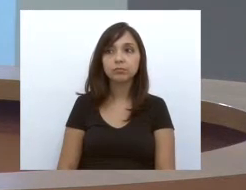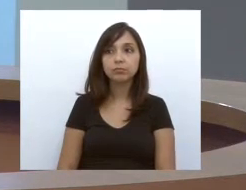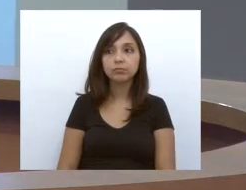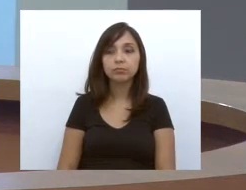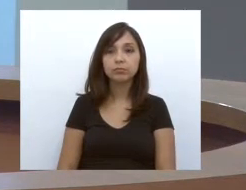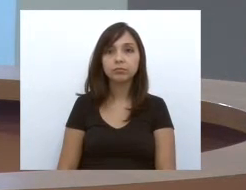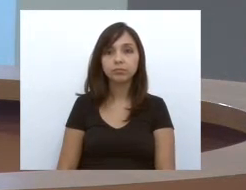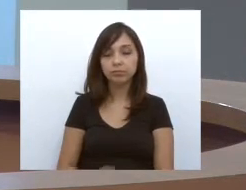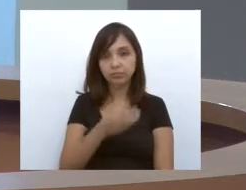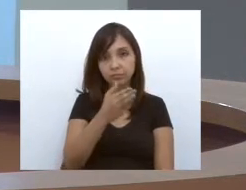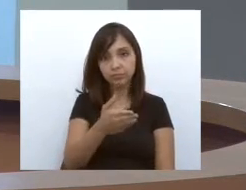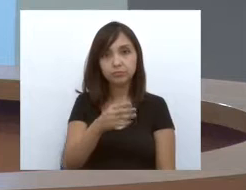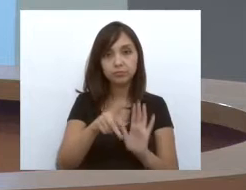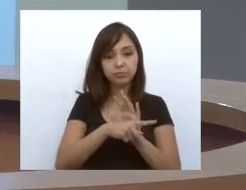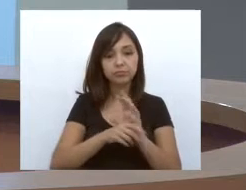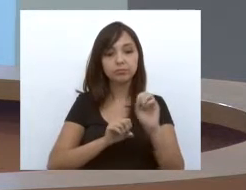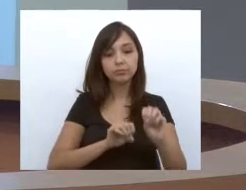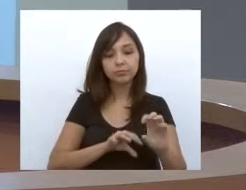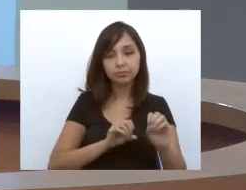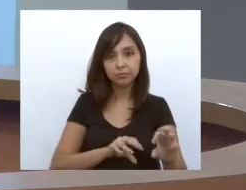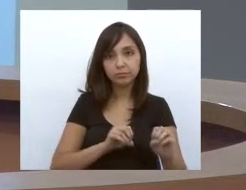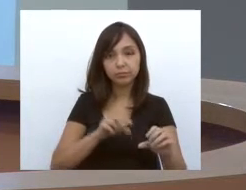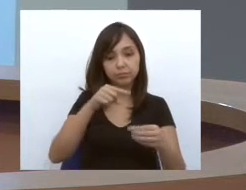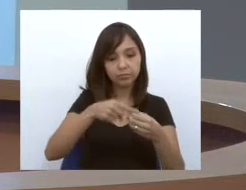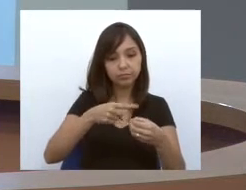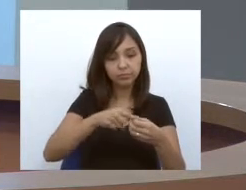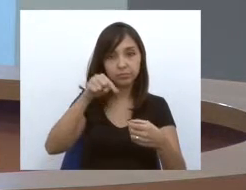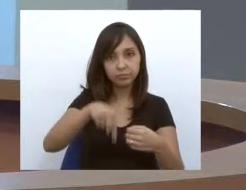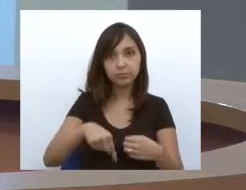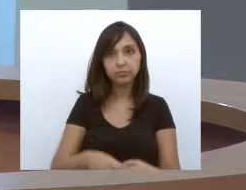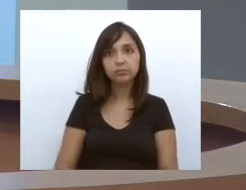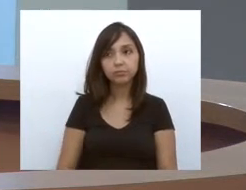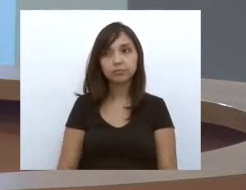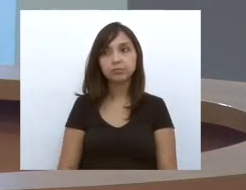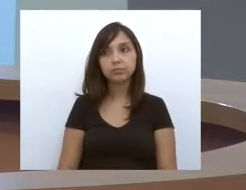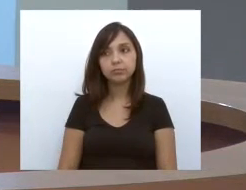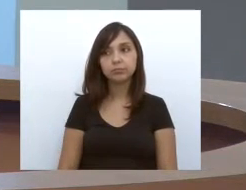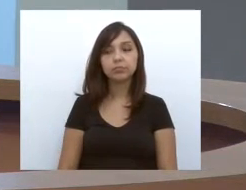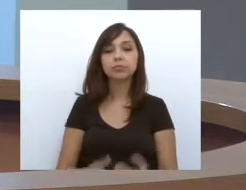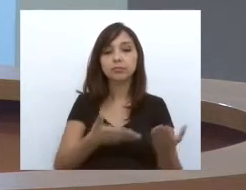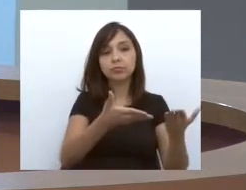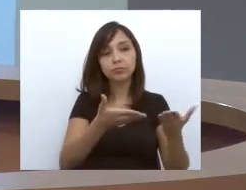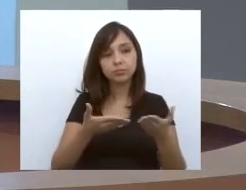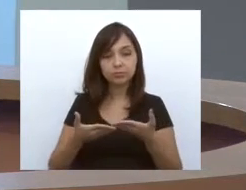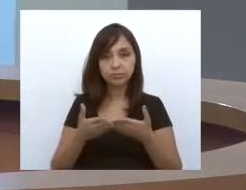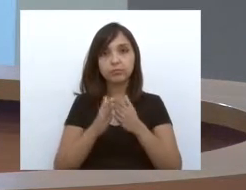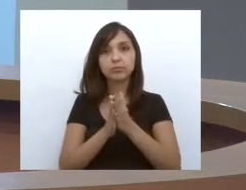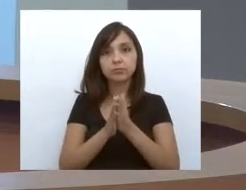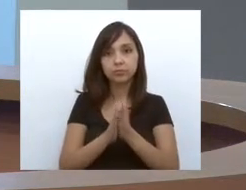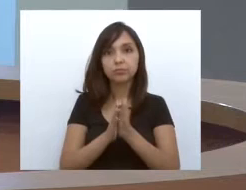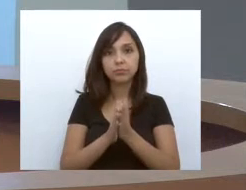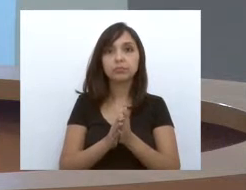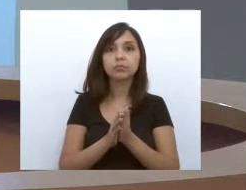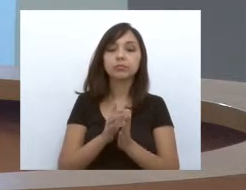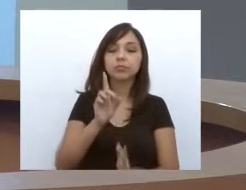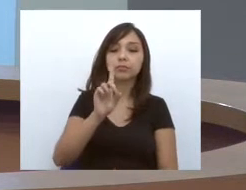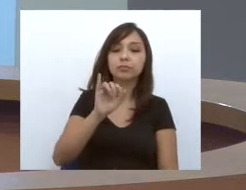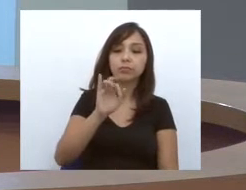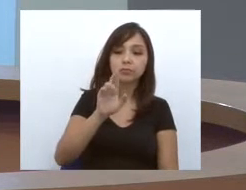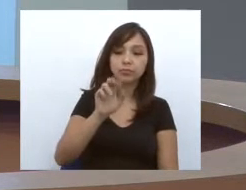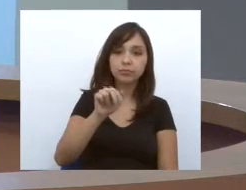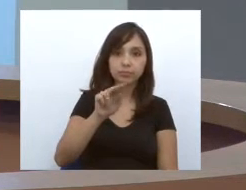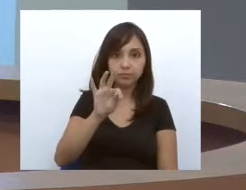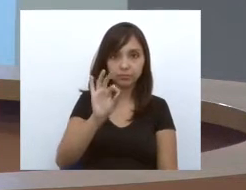comunique à Comissão de Educação do município para que convide a dirigente Maria